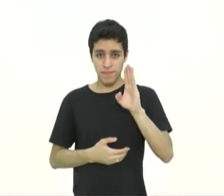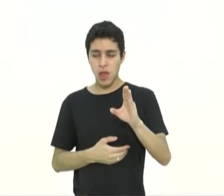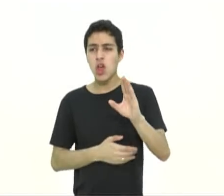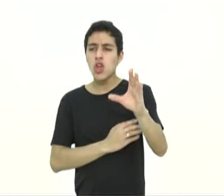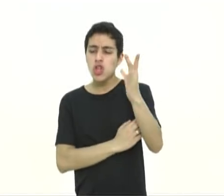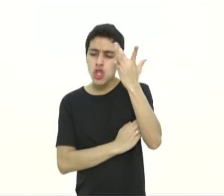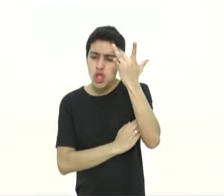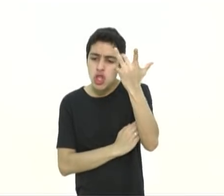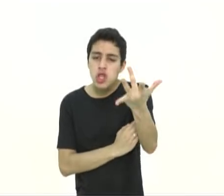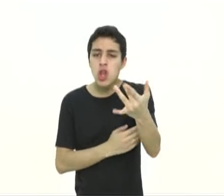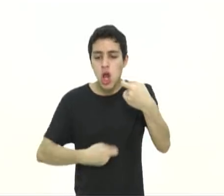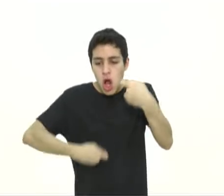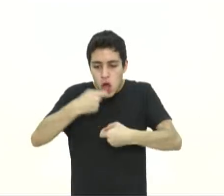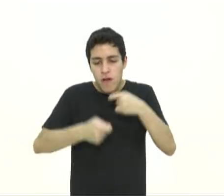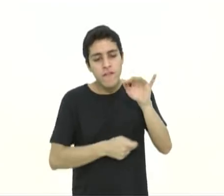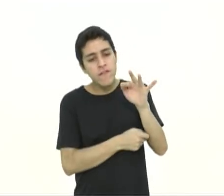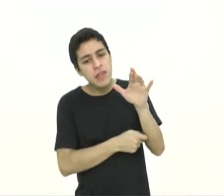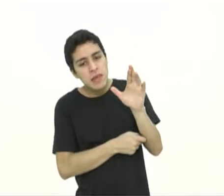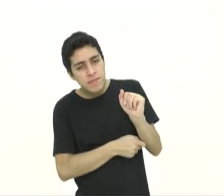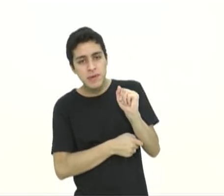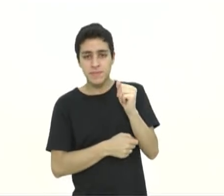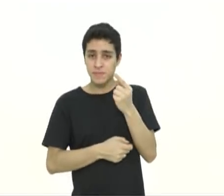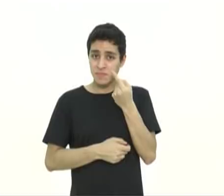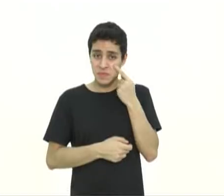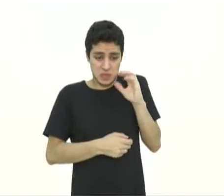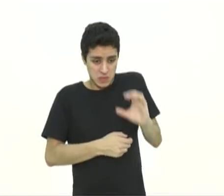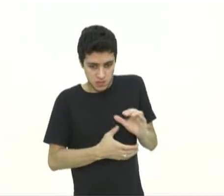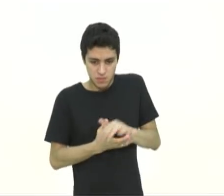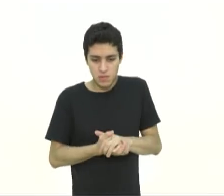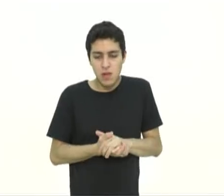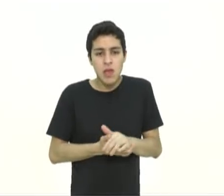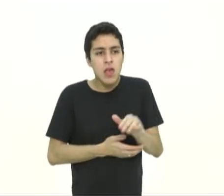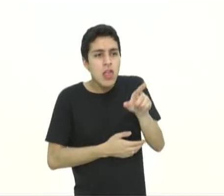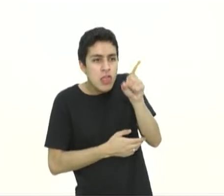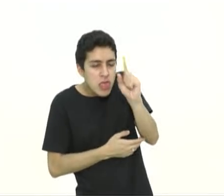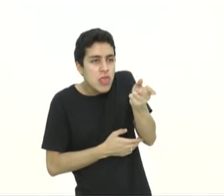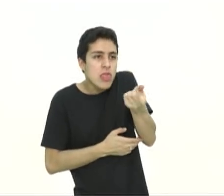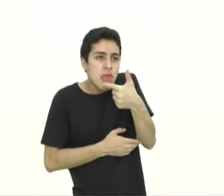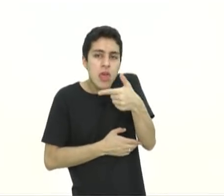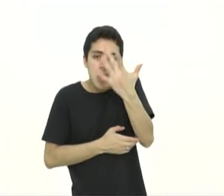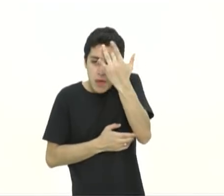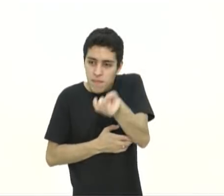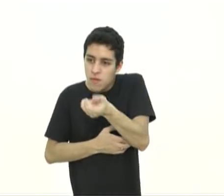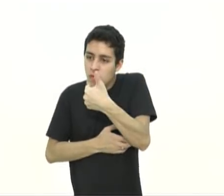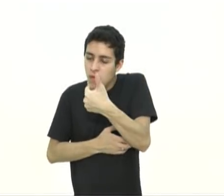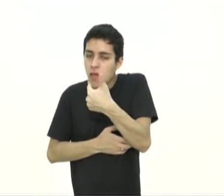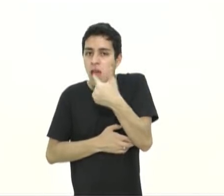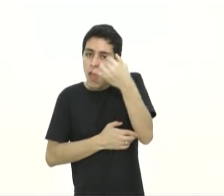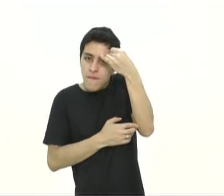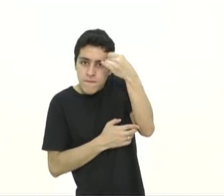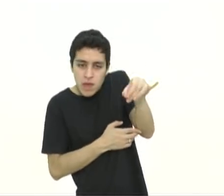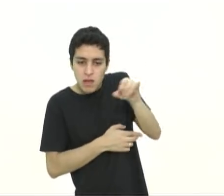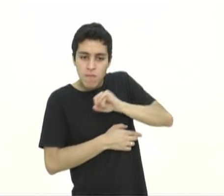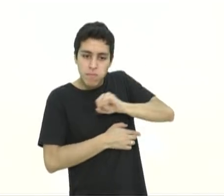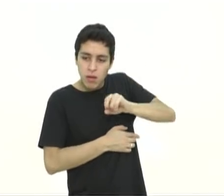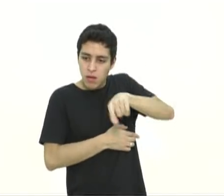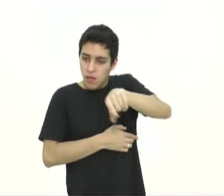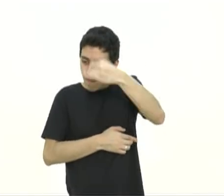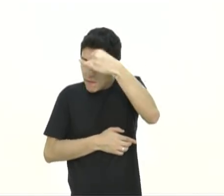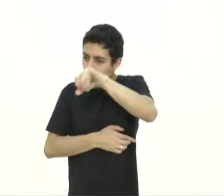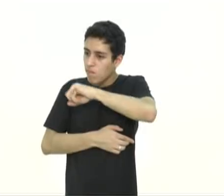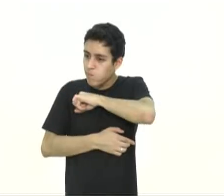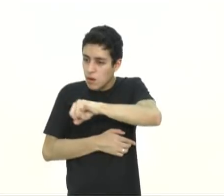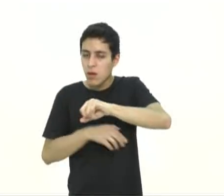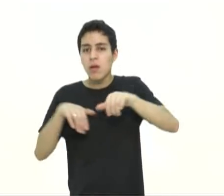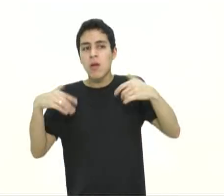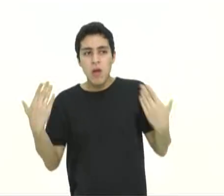comer fibra. Letra C. Cada dia uma aspirina previne um infarto. Ou letra D. Você tem que escovar